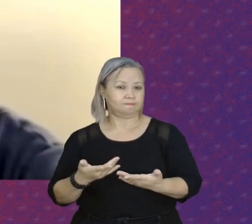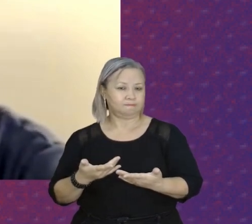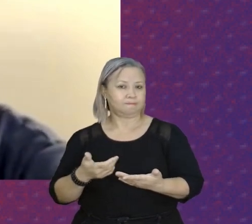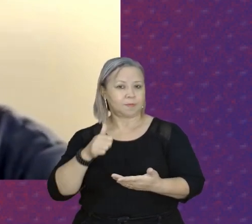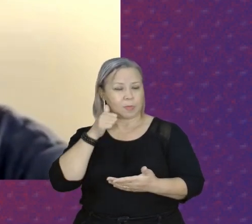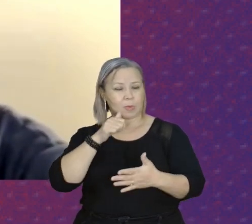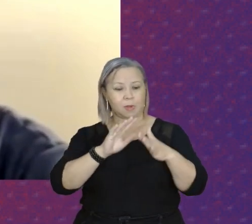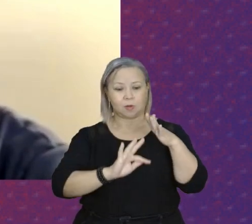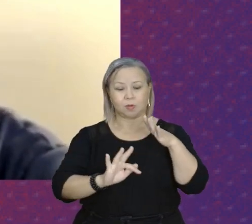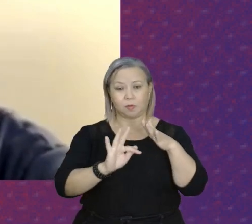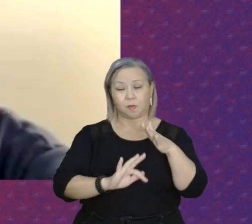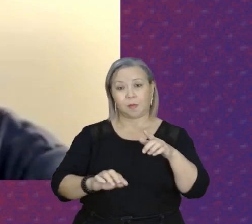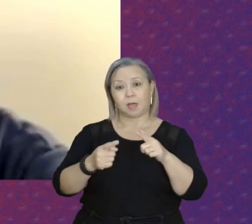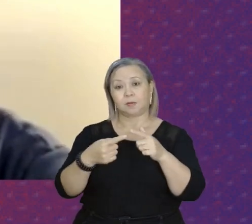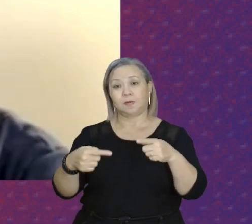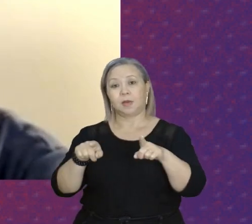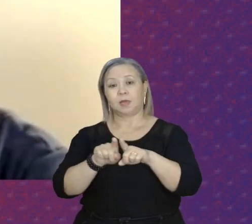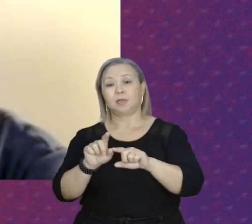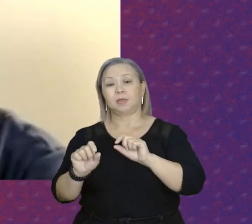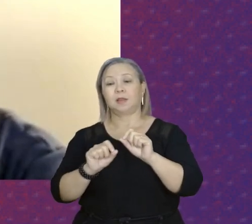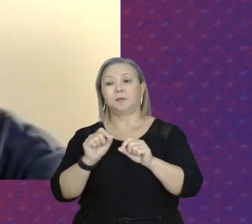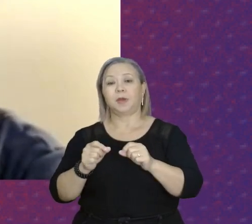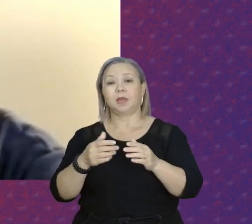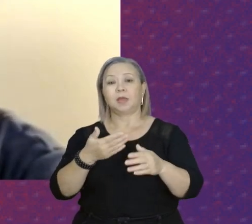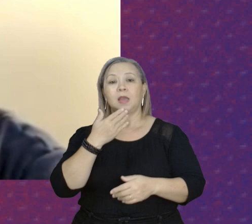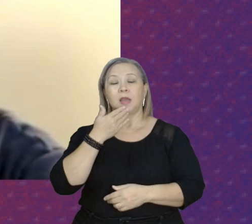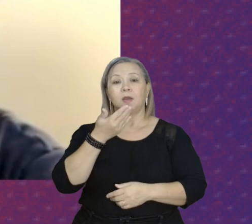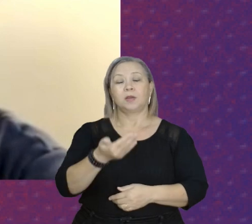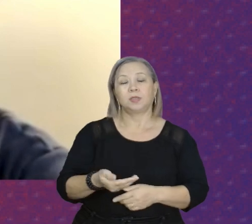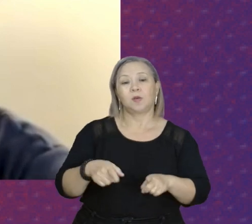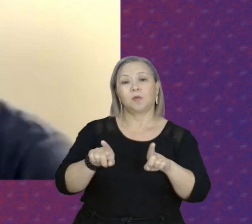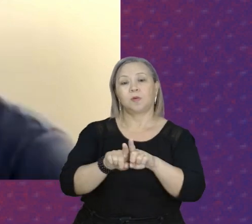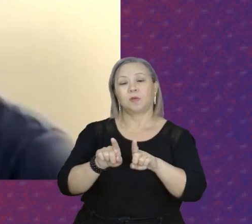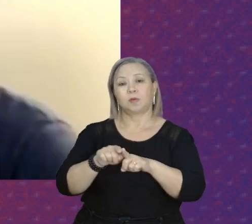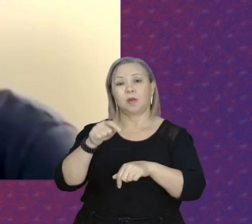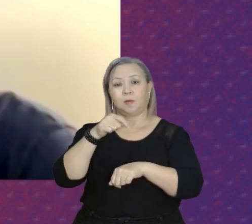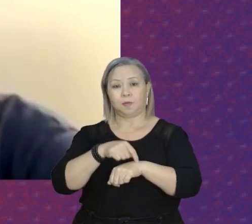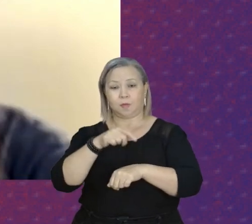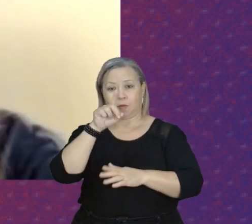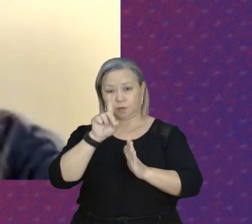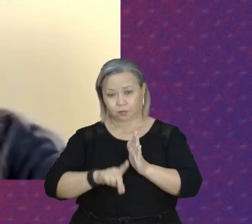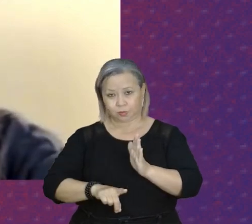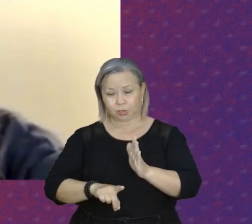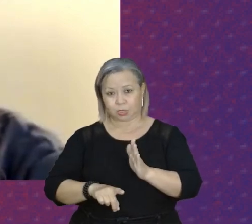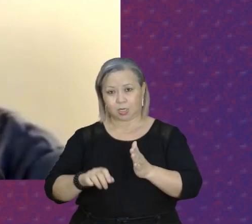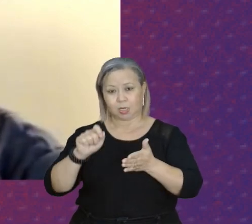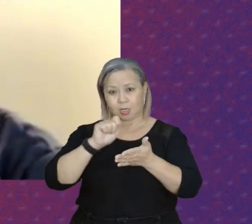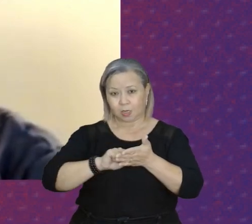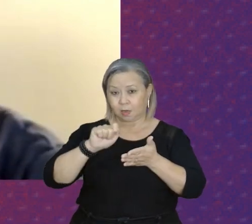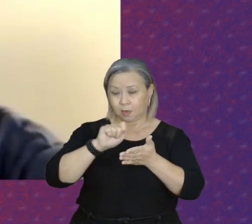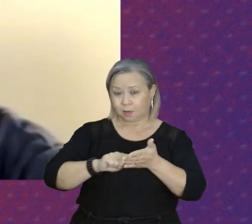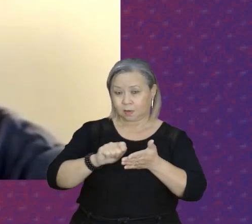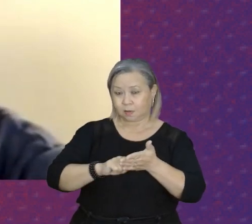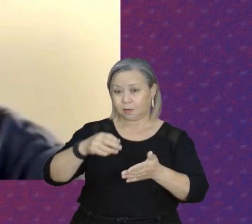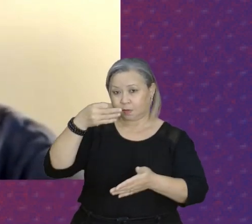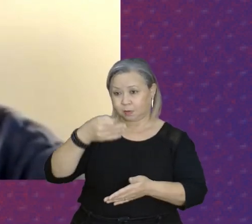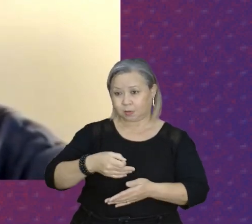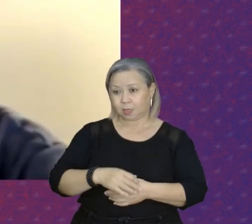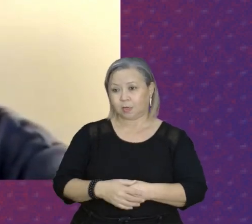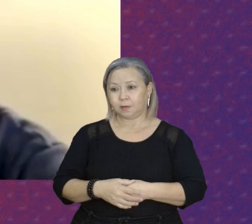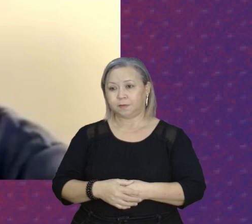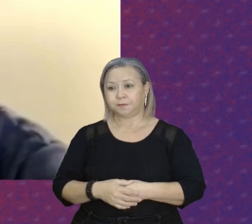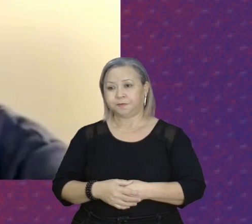formais, mas também com esse limite de que, ao mesmo tempo que era um direito que está escrito, enunciado, não era